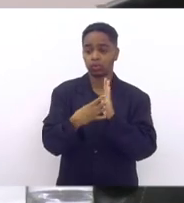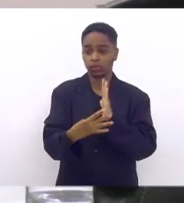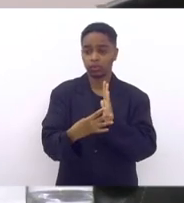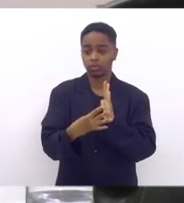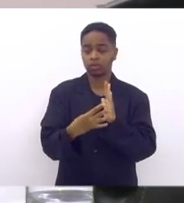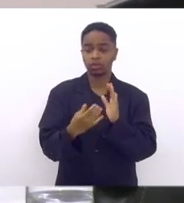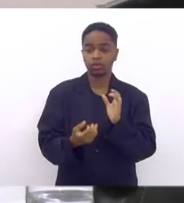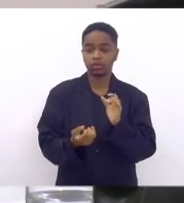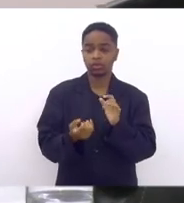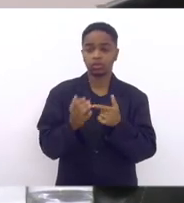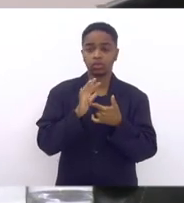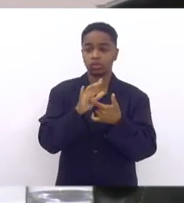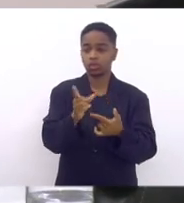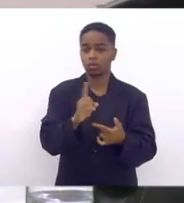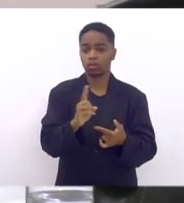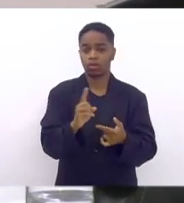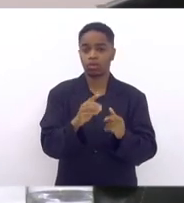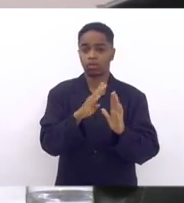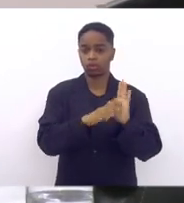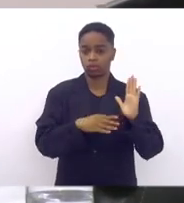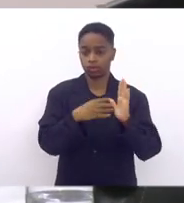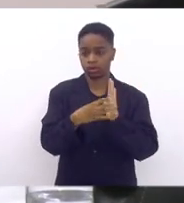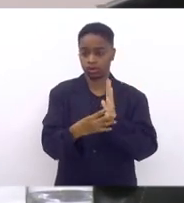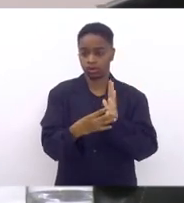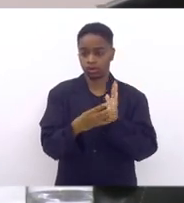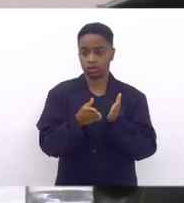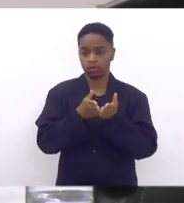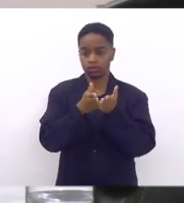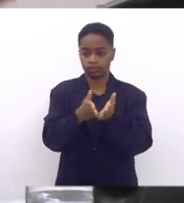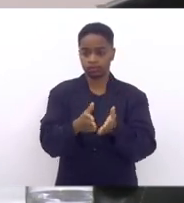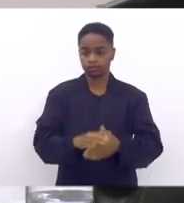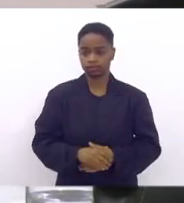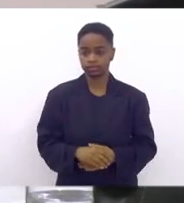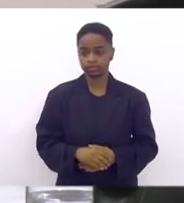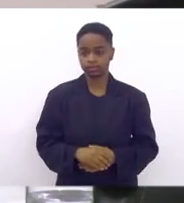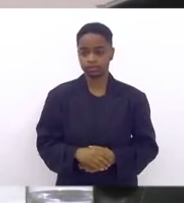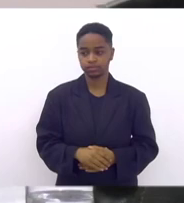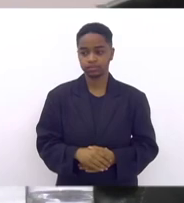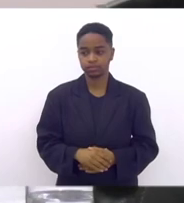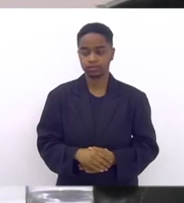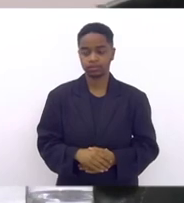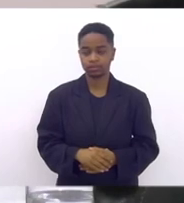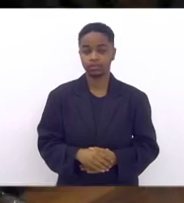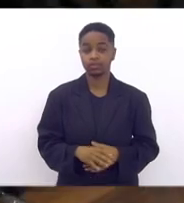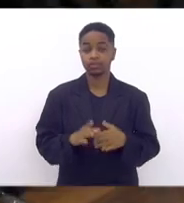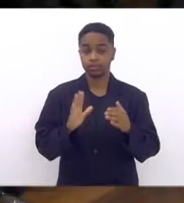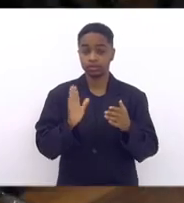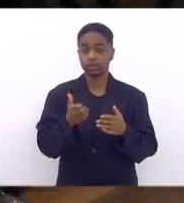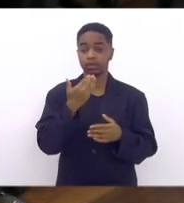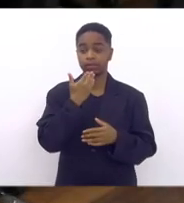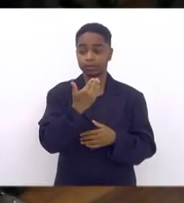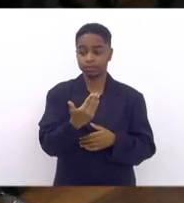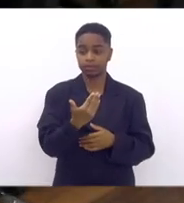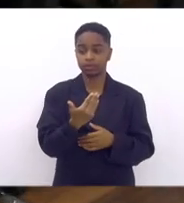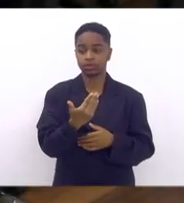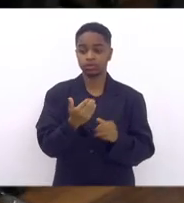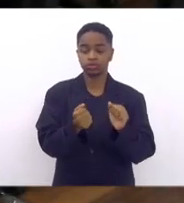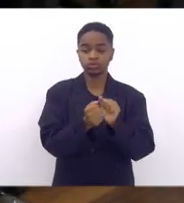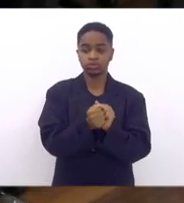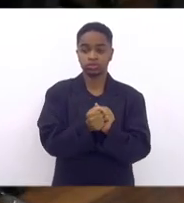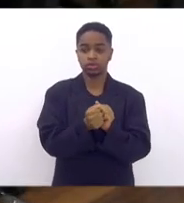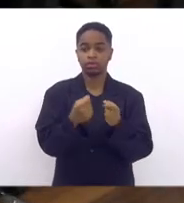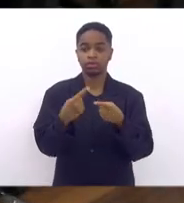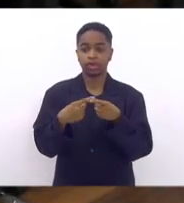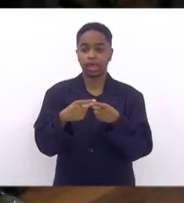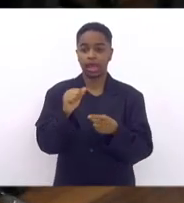não não apareceu por parte de nenum cronograma para retirar das embarcações e as multas né Tá certo na multa já foi solicitada cinco vezes as multas as atas